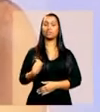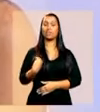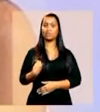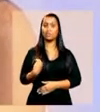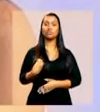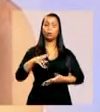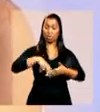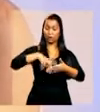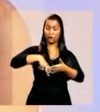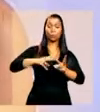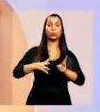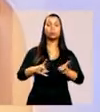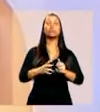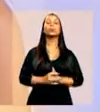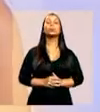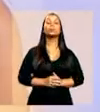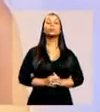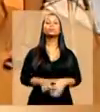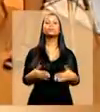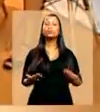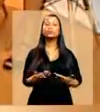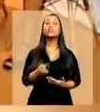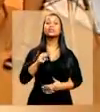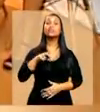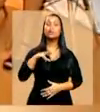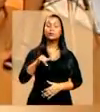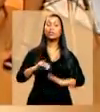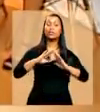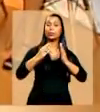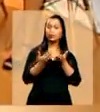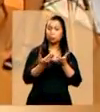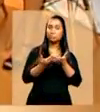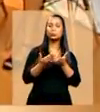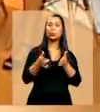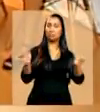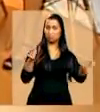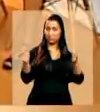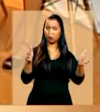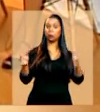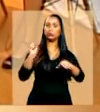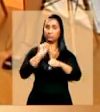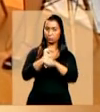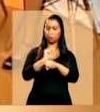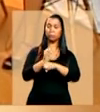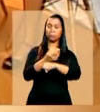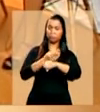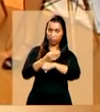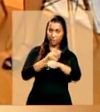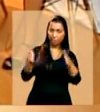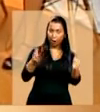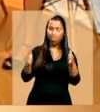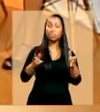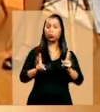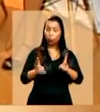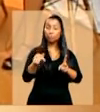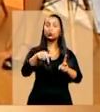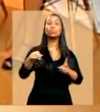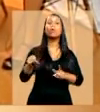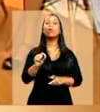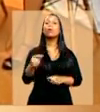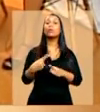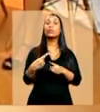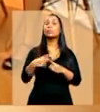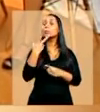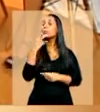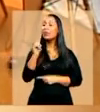forte a presença da leitura. Ô Sandra, e essas escolas que acabam funcionando durante o que seria o período tradicional, o período de recesso, é justamente